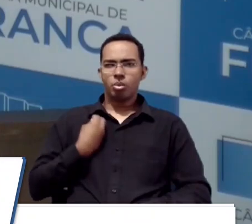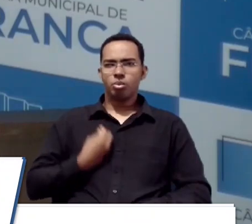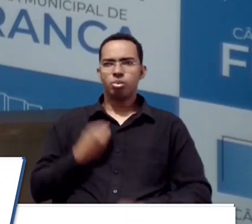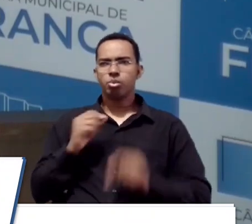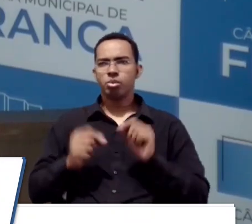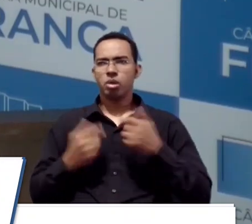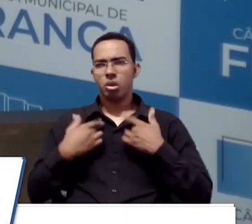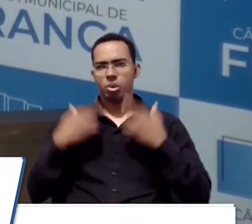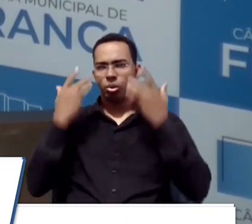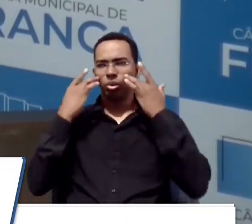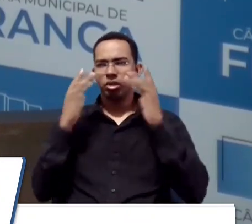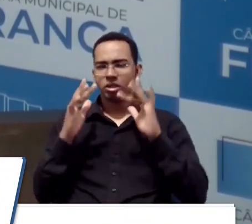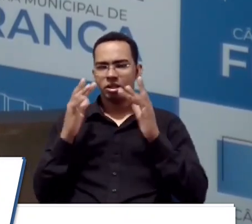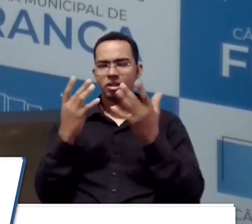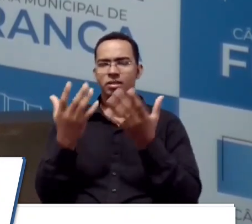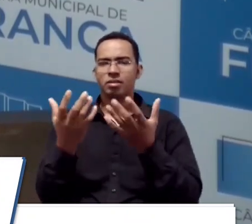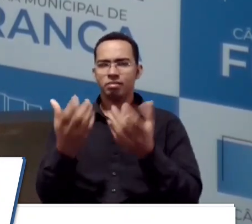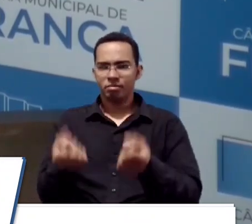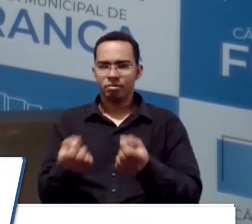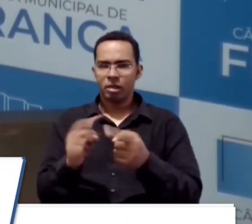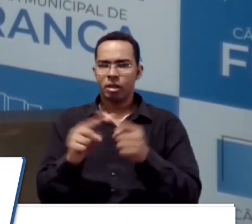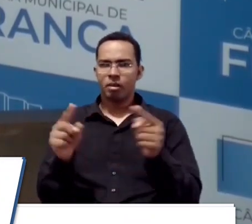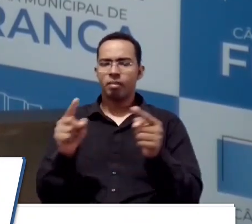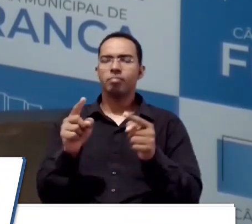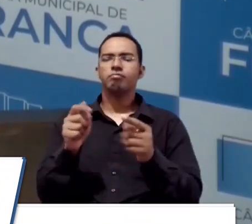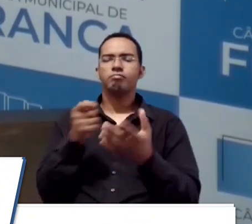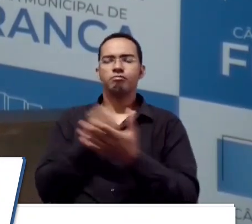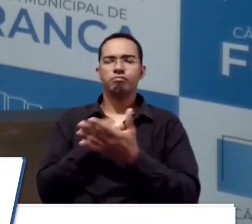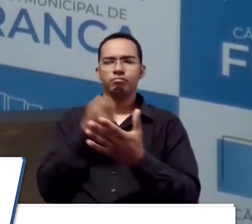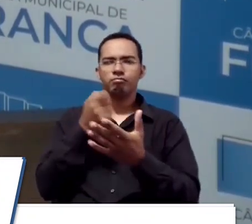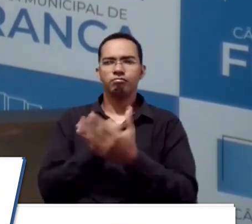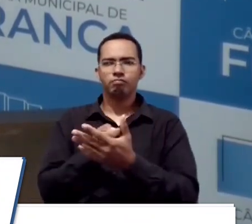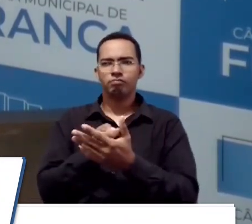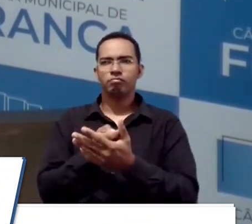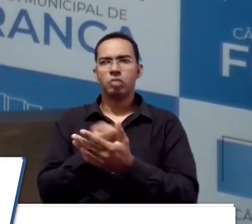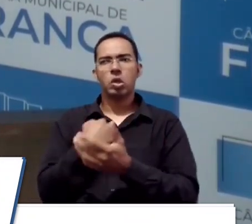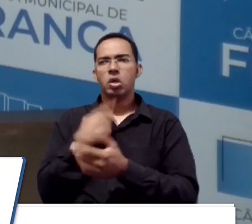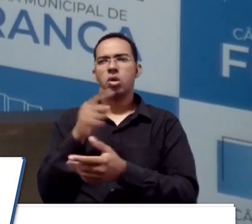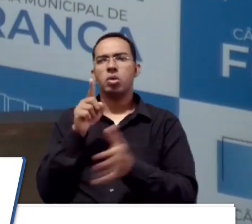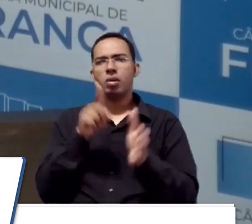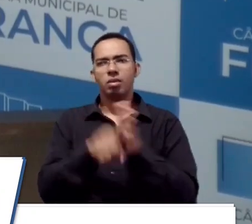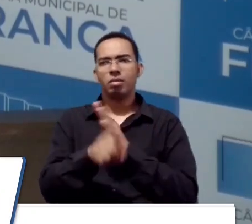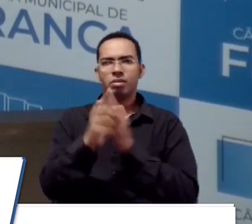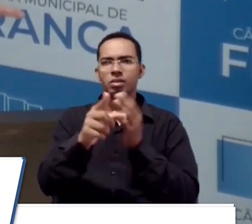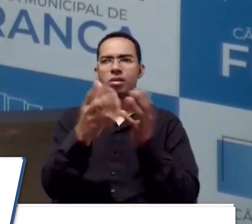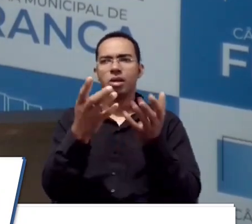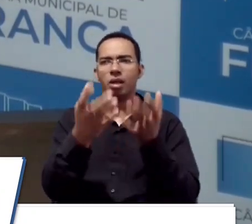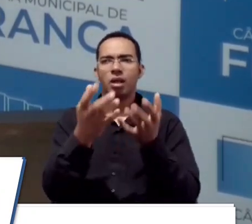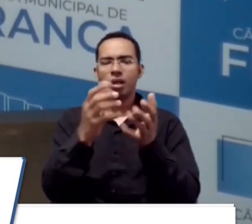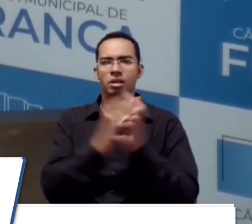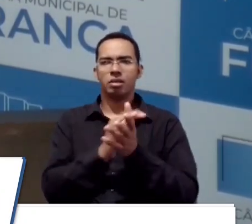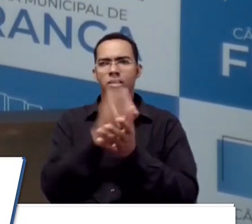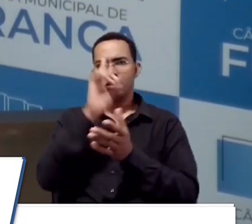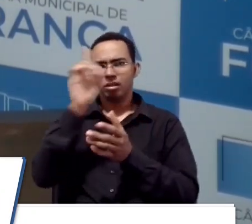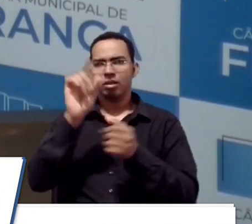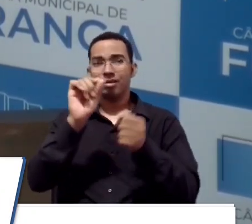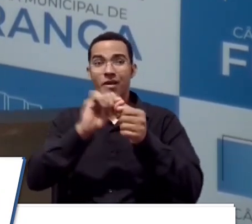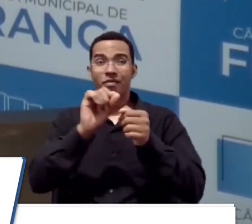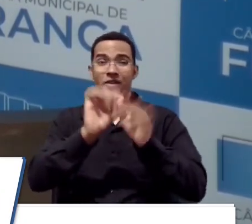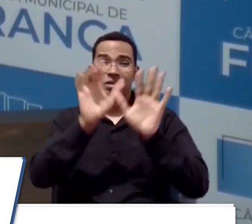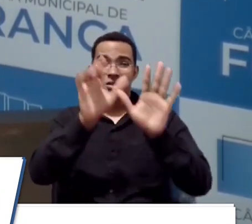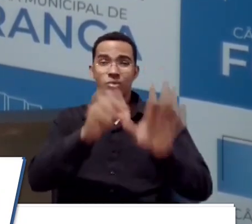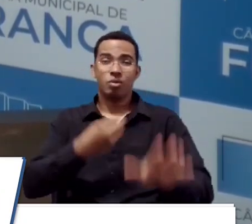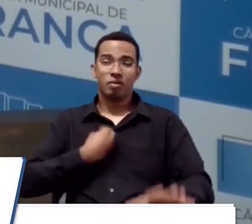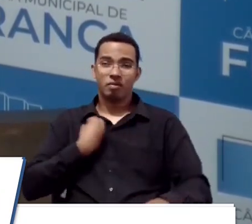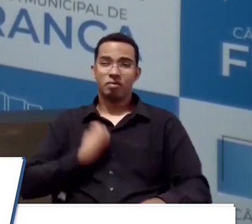não queria aceitar, mas que ela foi insistente e disse: eu não te perguntei se você quer, eu estou dizendo que Deus vai fazer. E assim